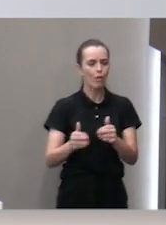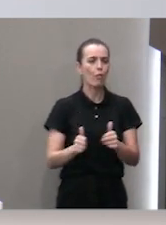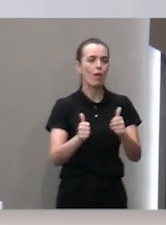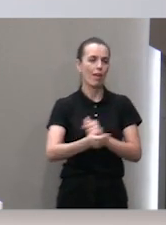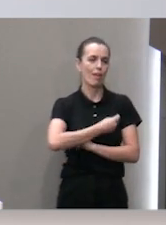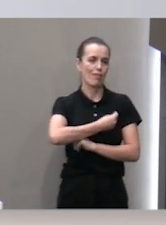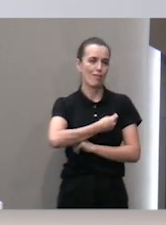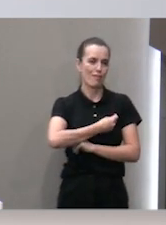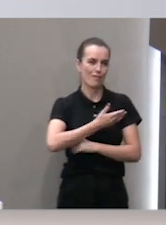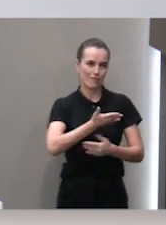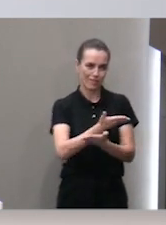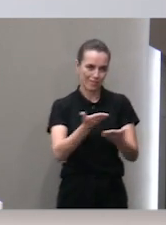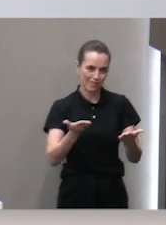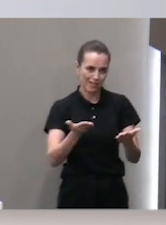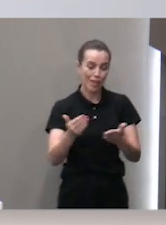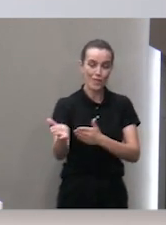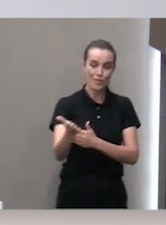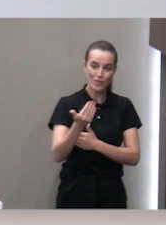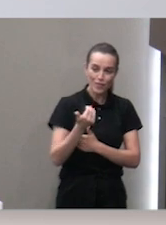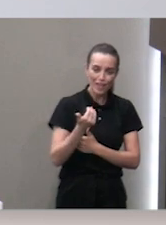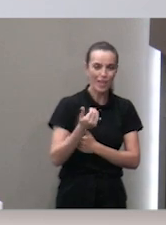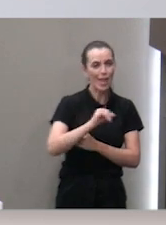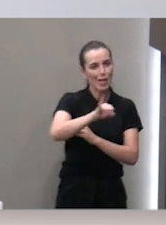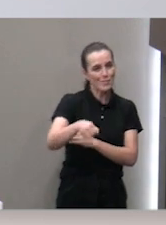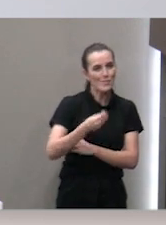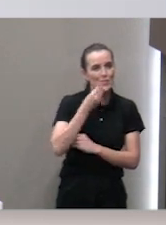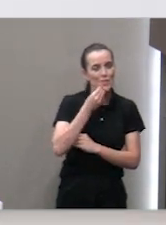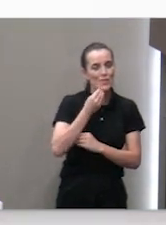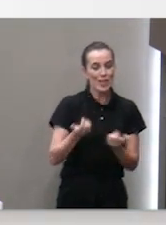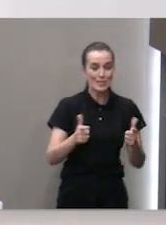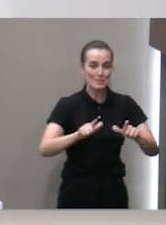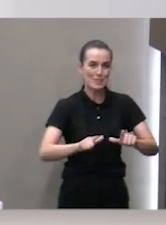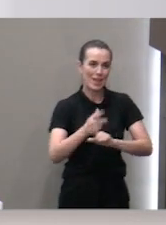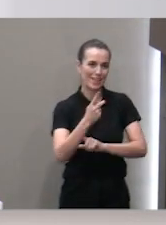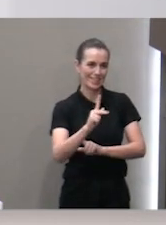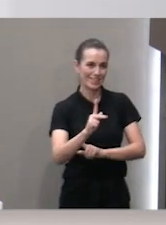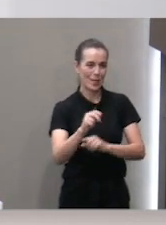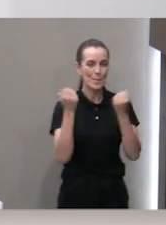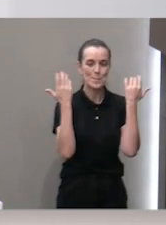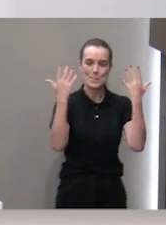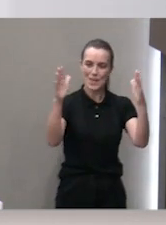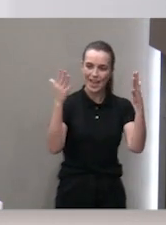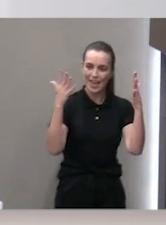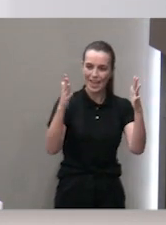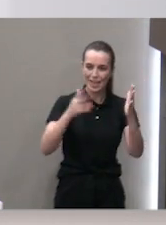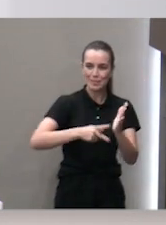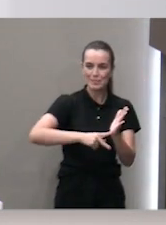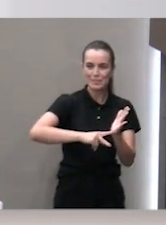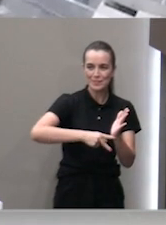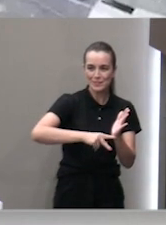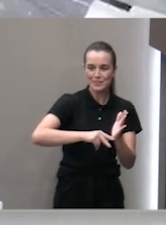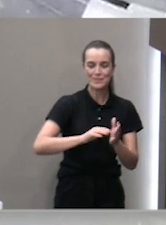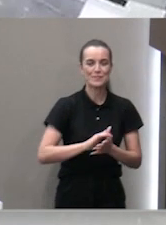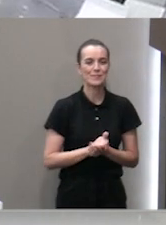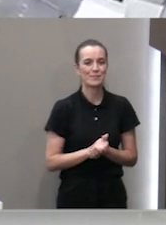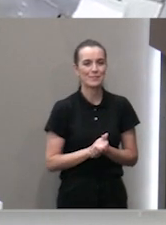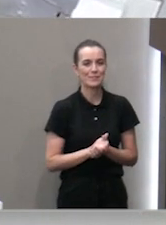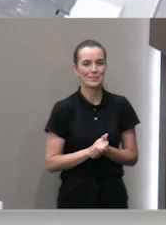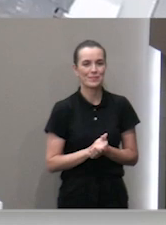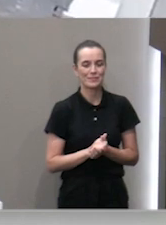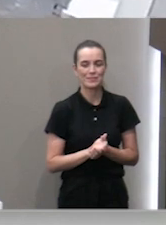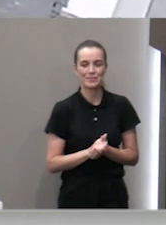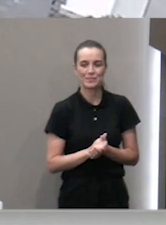Venha, colega, usufruir deste espaço que também é teu. Parabéns, Simpasso! Vou falar um pouquinho do Centro de Eventos